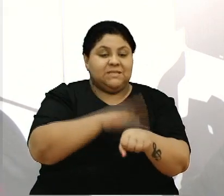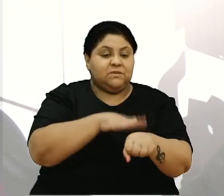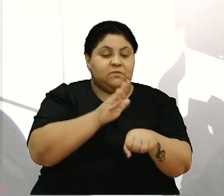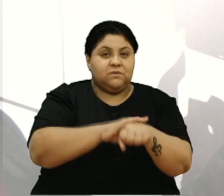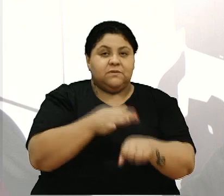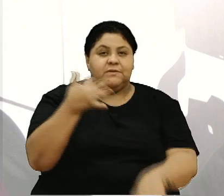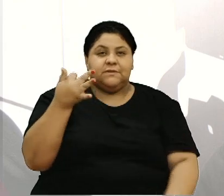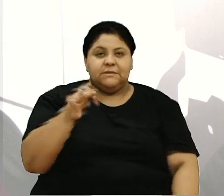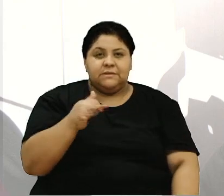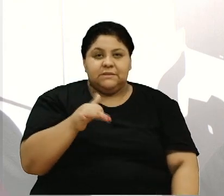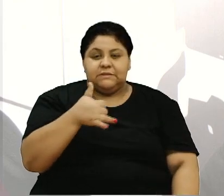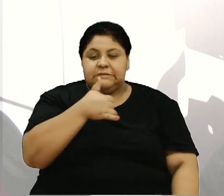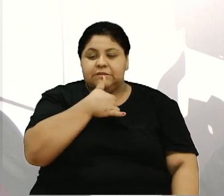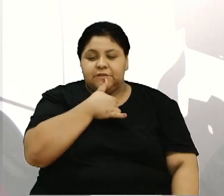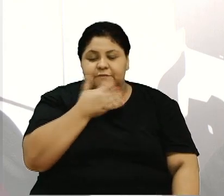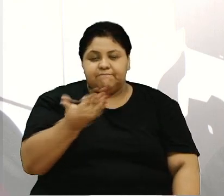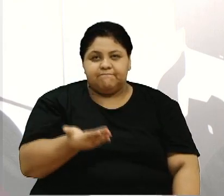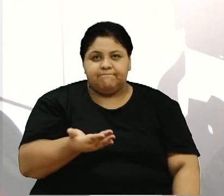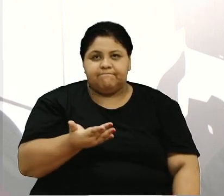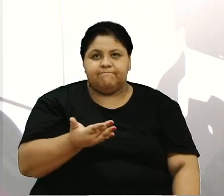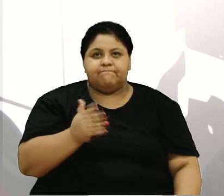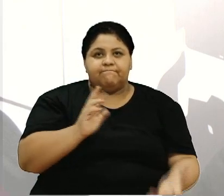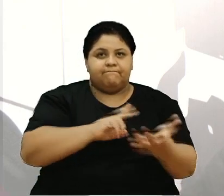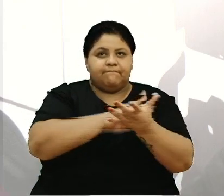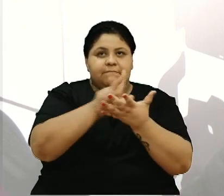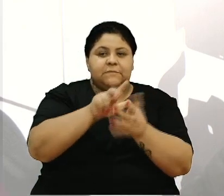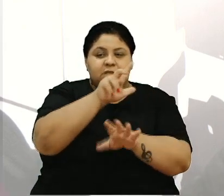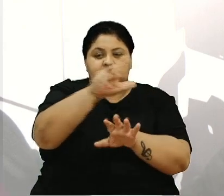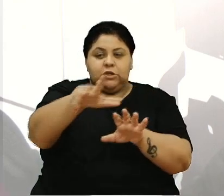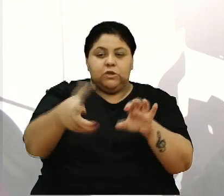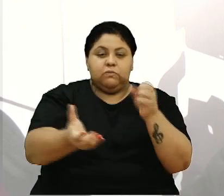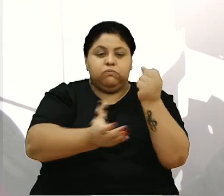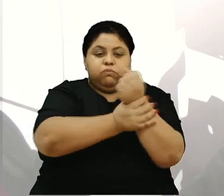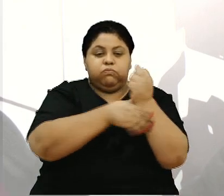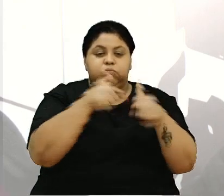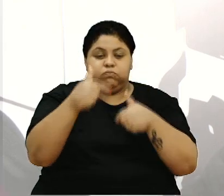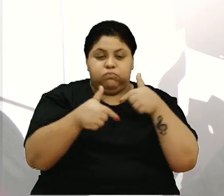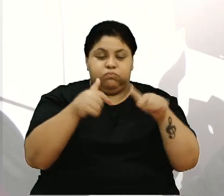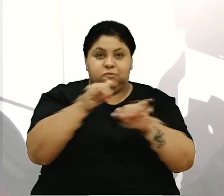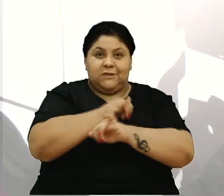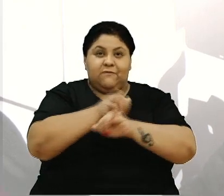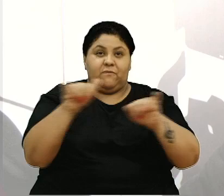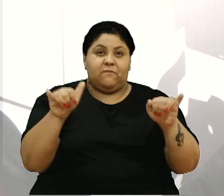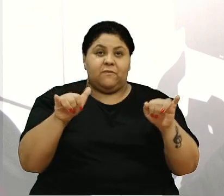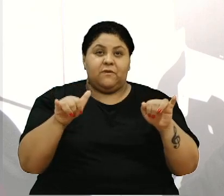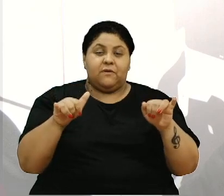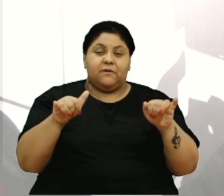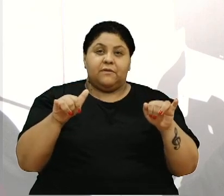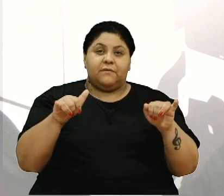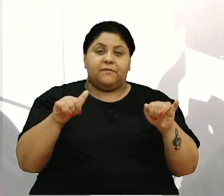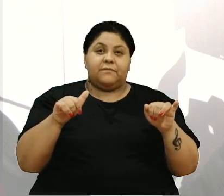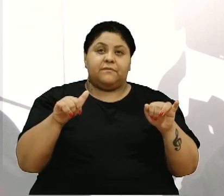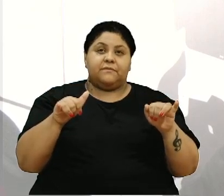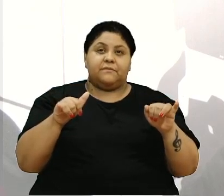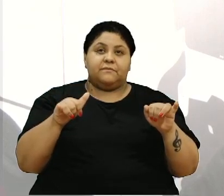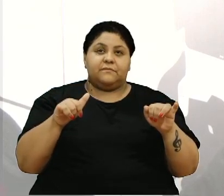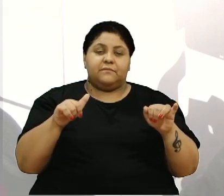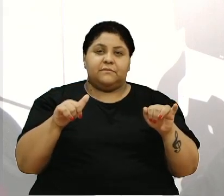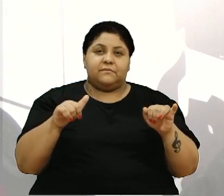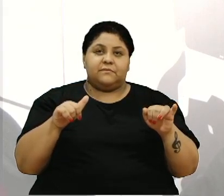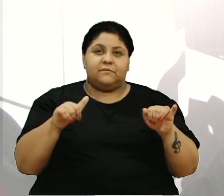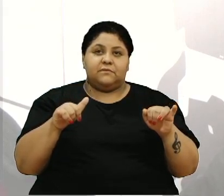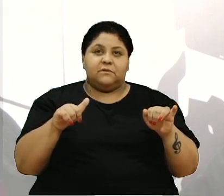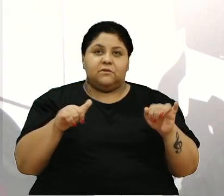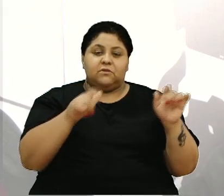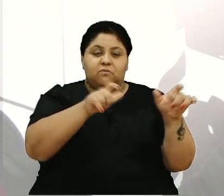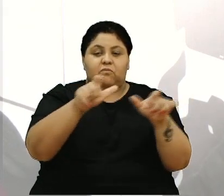de dificuldade, onde vários órgãos de segurança estão trabalhando para informar a população, dizendo quais